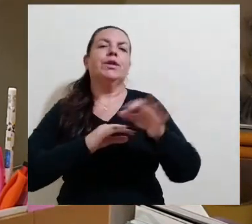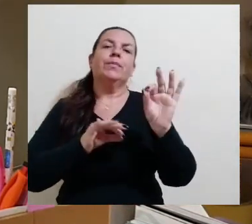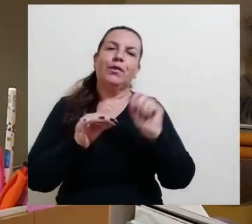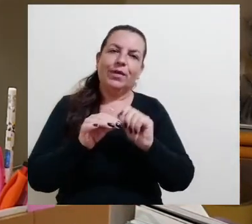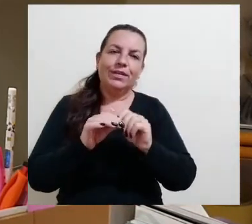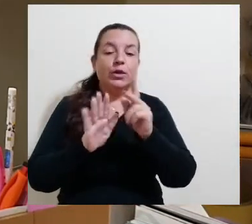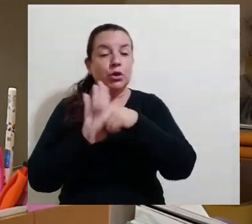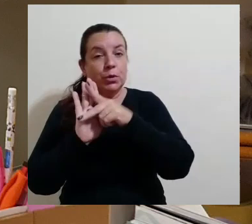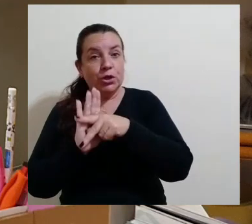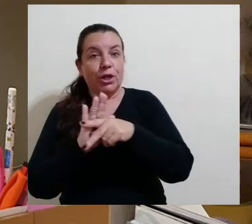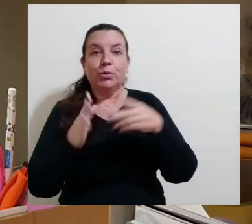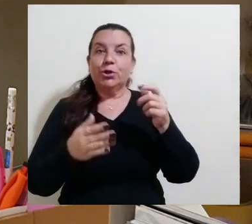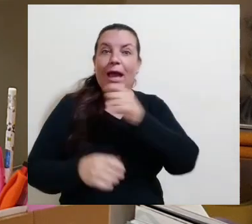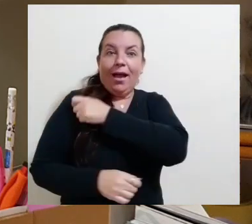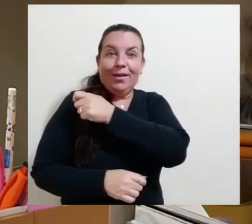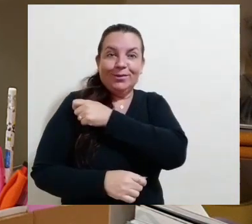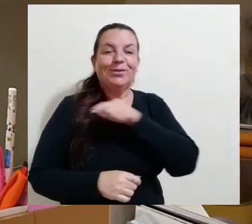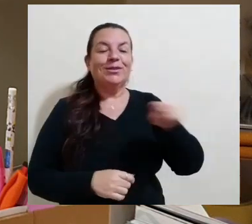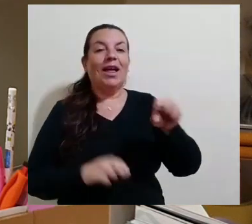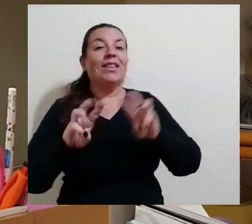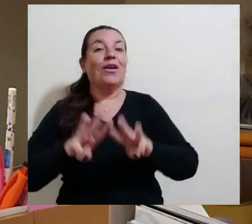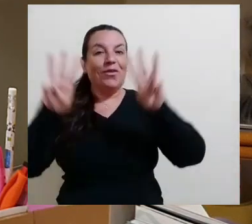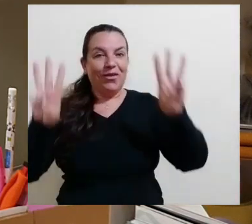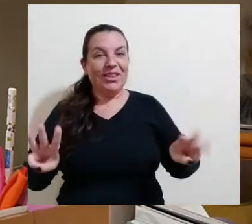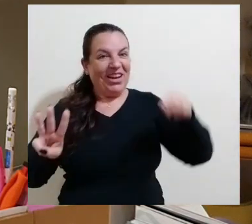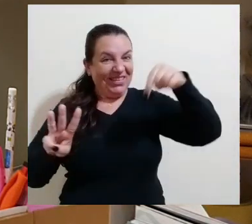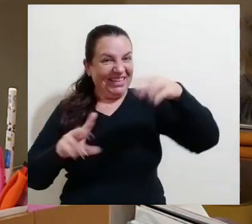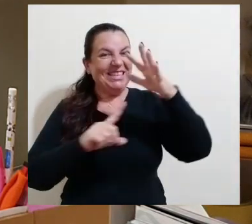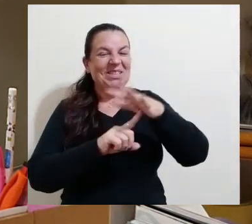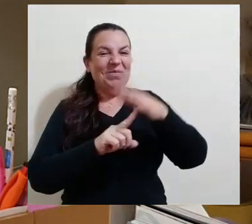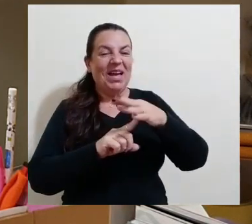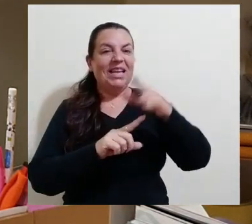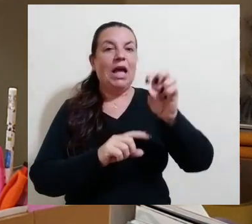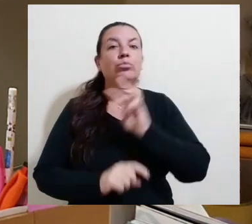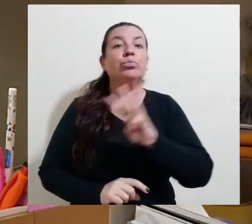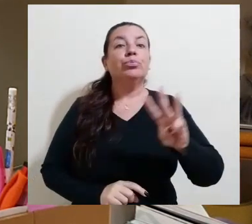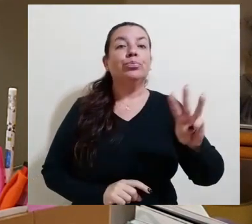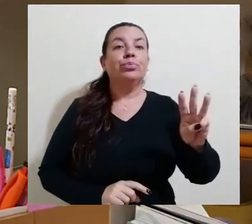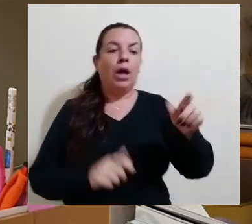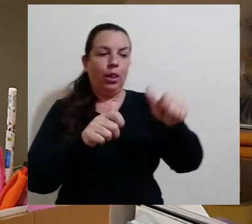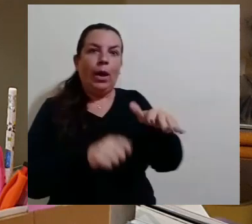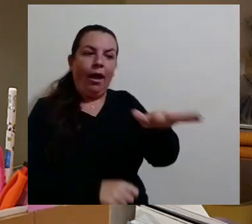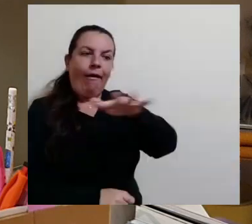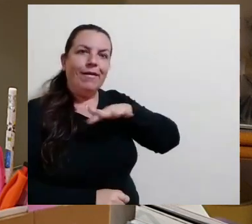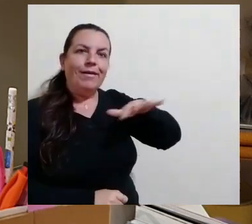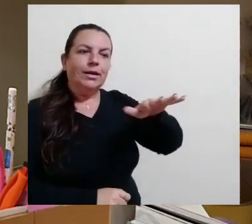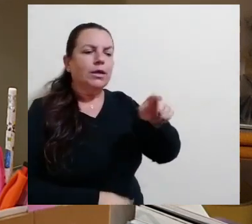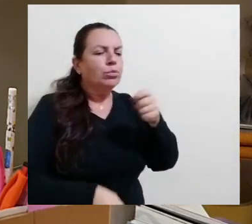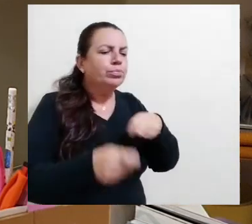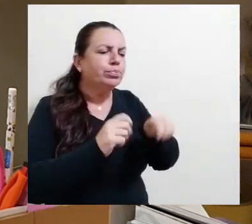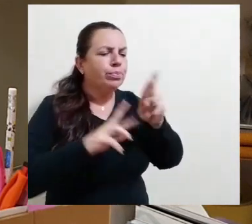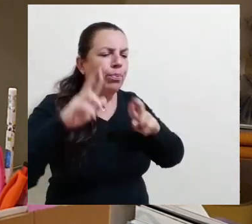falando de projetos de estudantes uma estudante da universidade federal do paraná lançou um site um portal uma plataforma